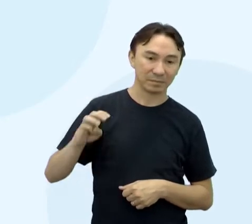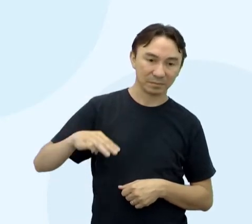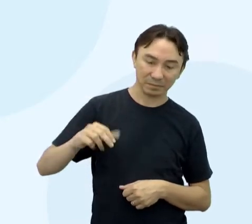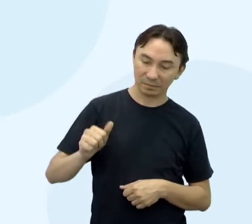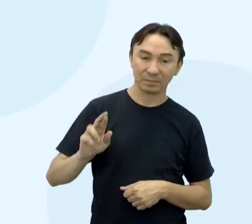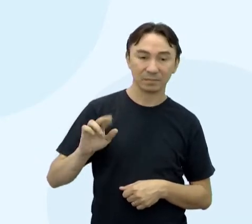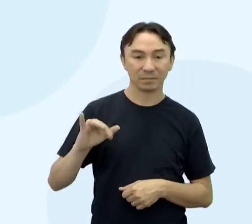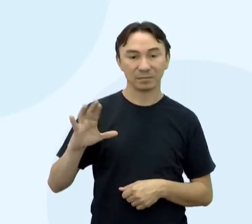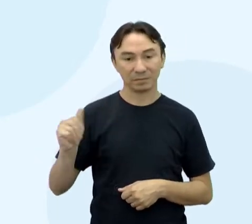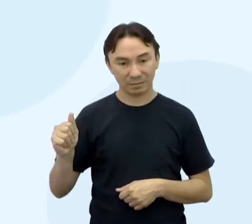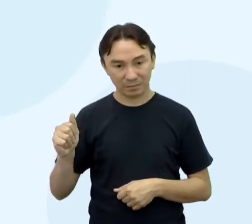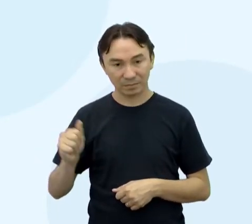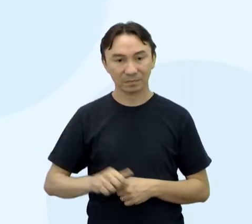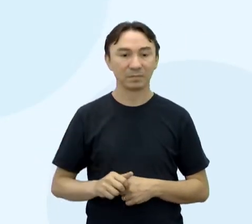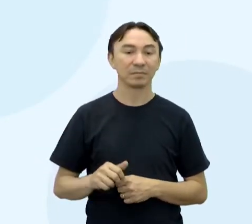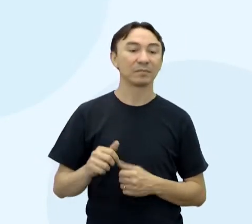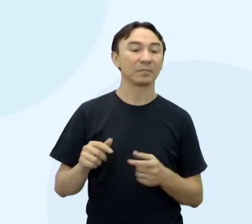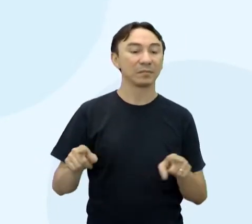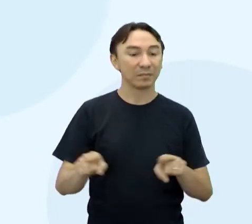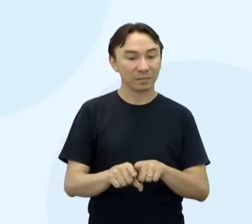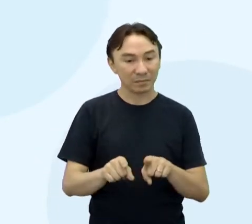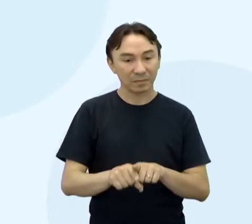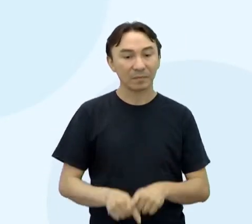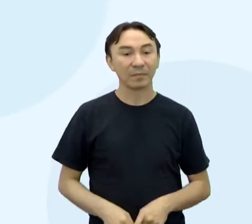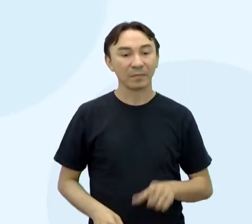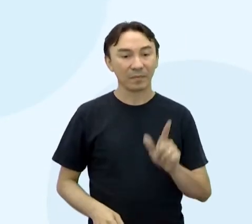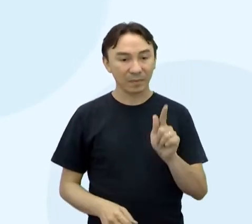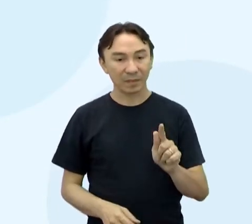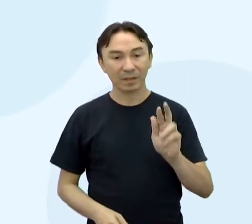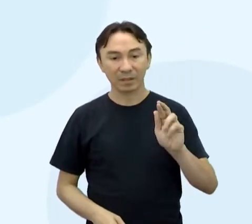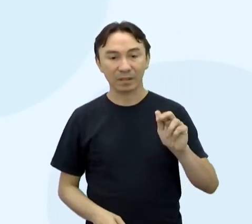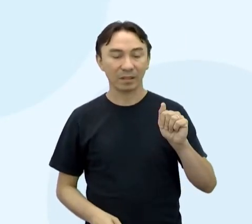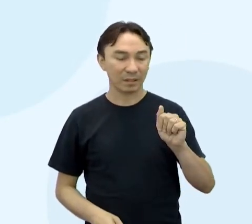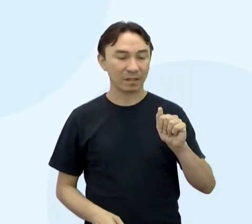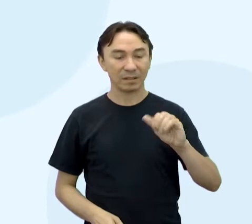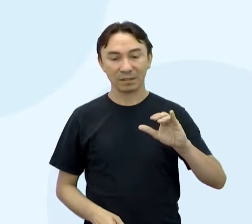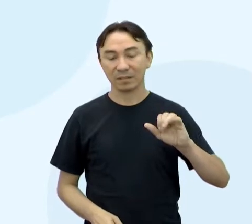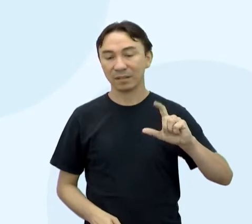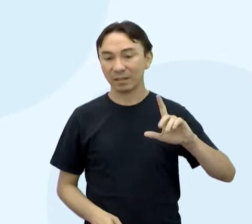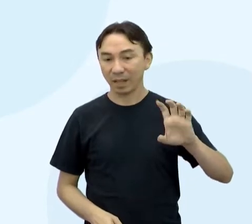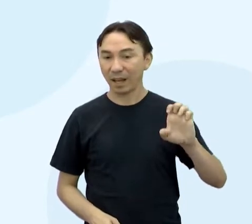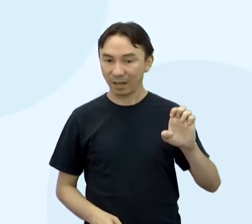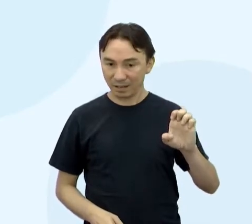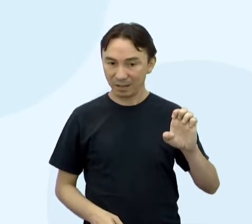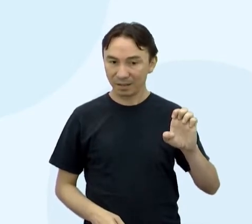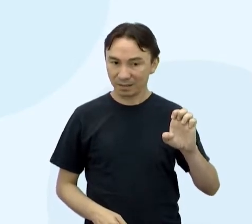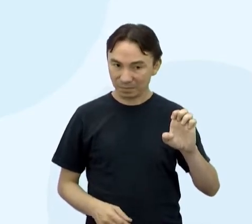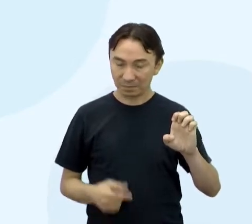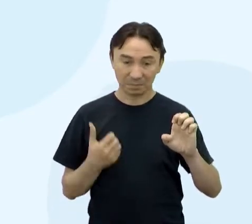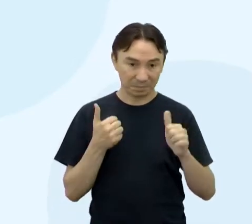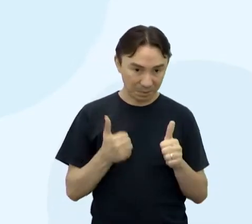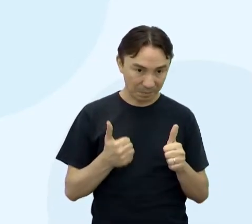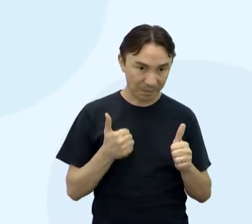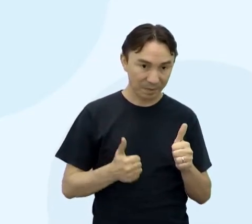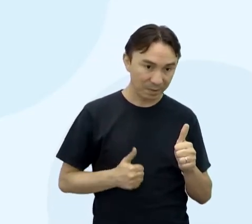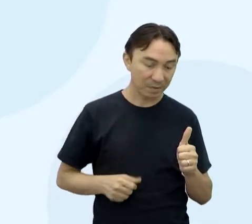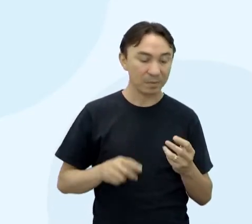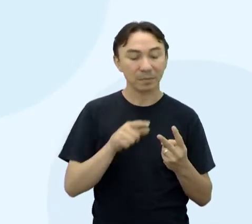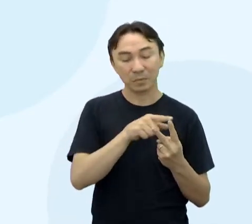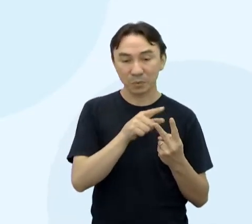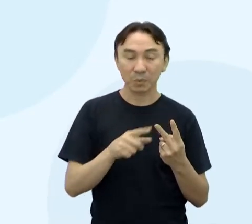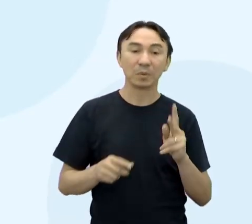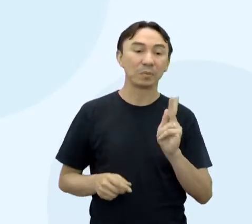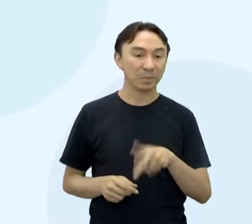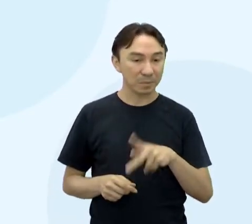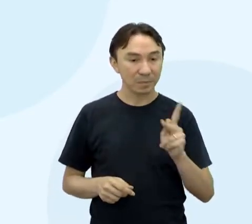Lunardi e a professora Graciele Marjana Kramer. Acho que é assim, se eu pronunciei errado, me perdoem, tá? Então, dar